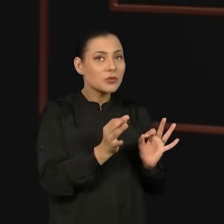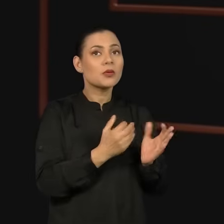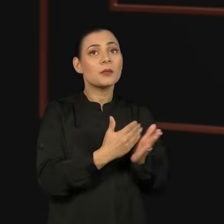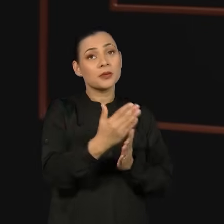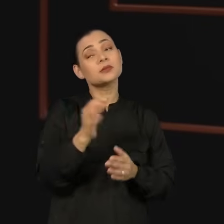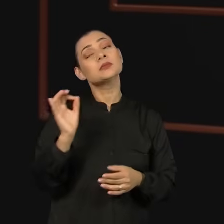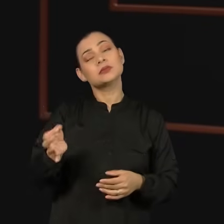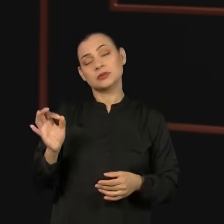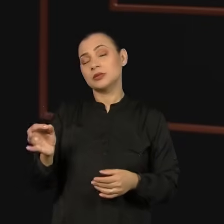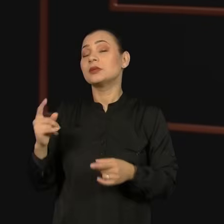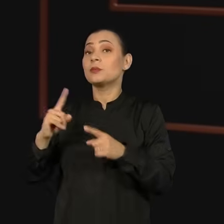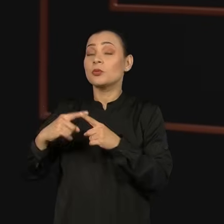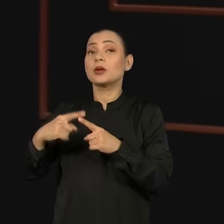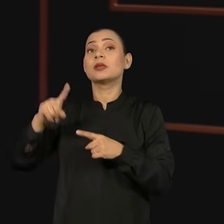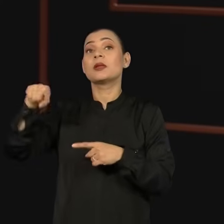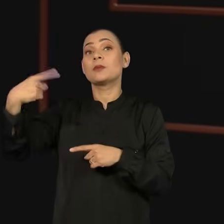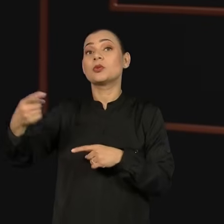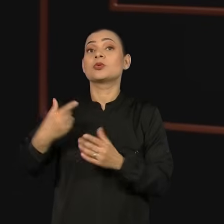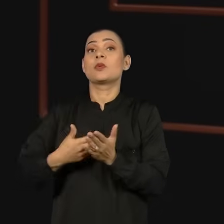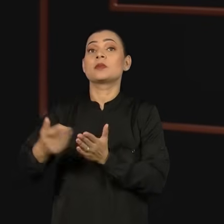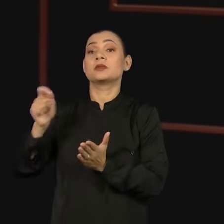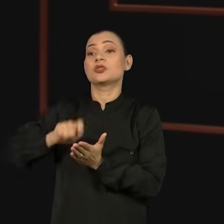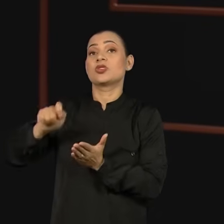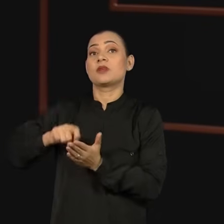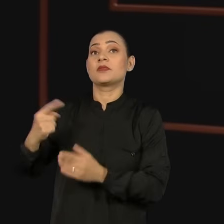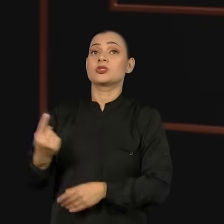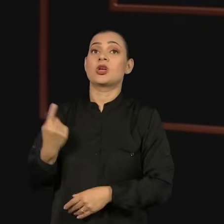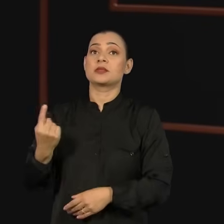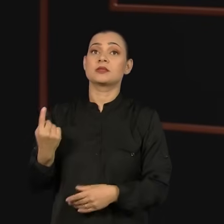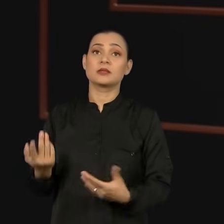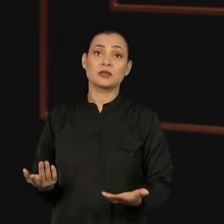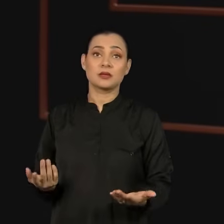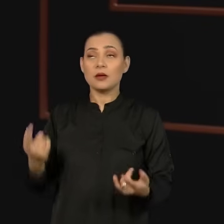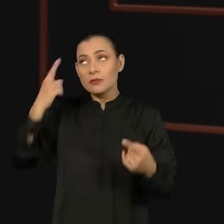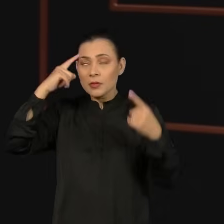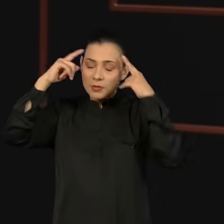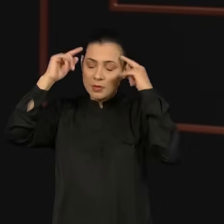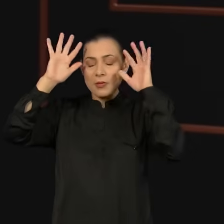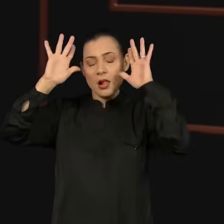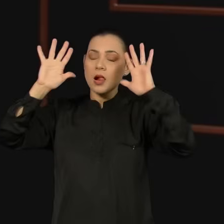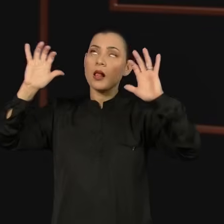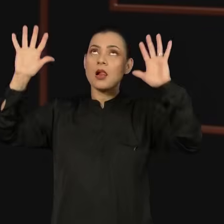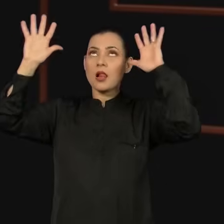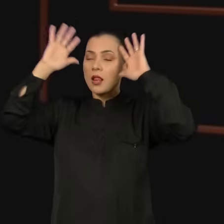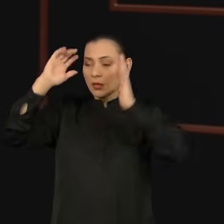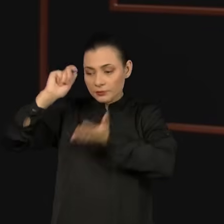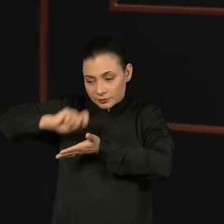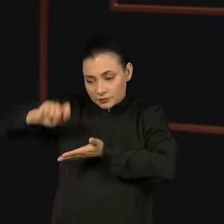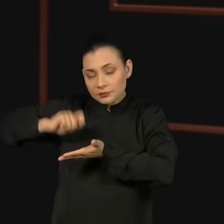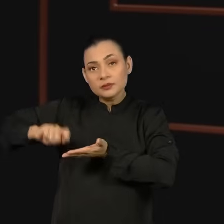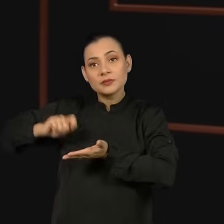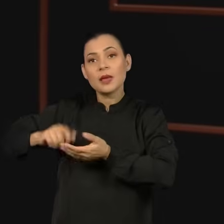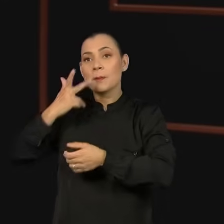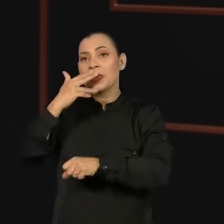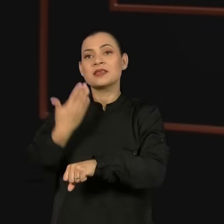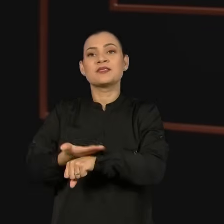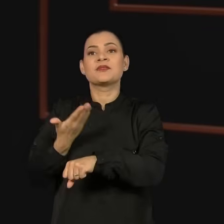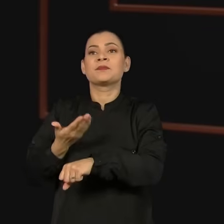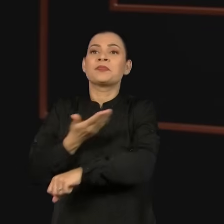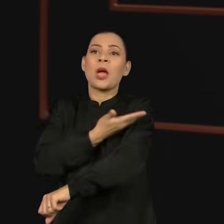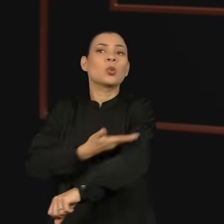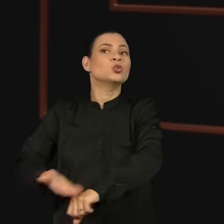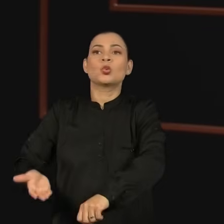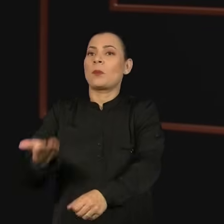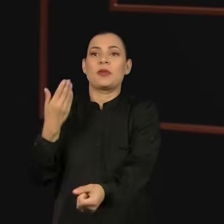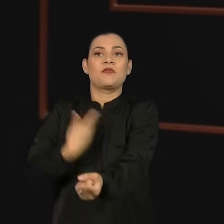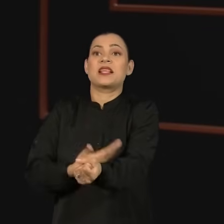É que depois eu comecei a escrever sozinho, porque eu sobrava ideia na minha cabeça e eu fiquei quase com um vício. Antes de